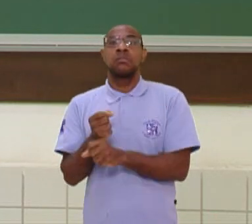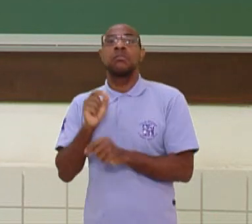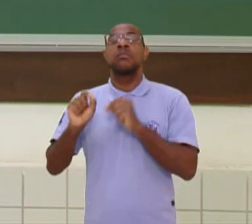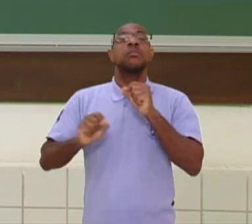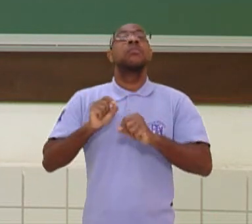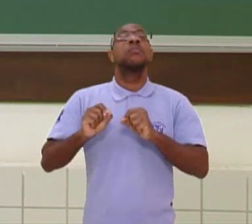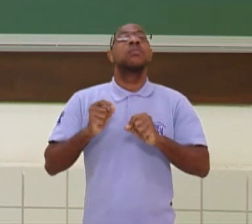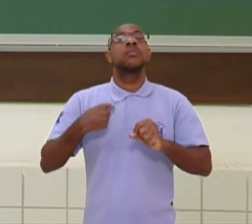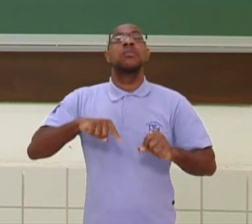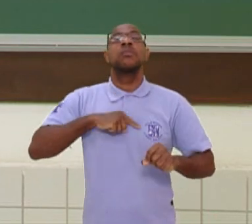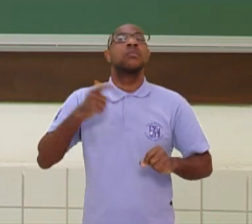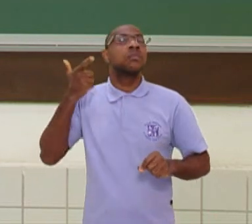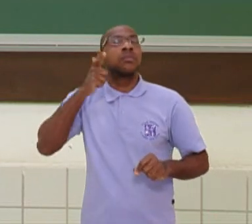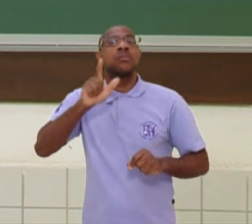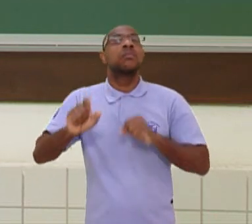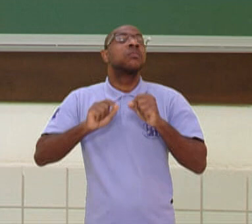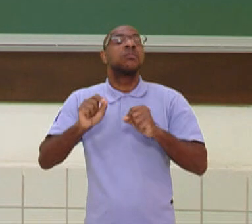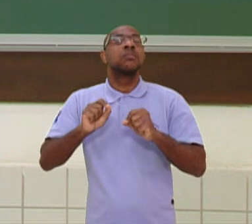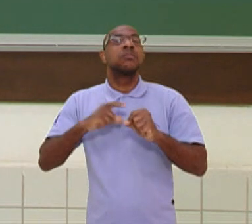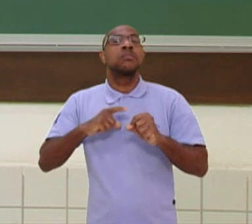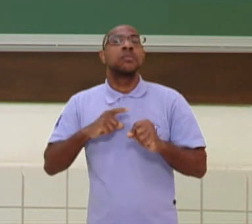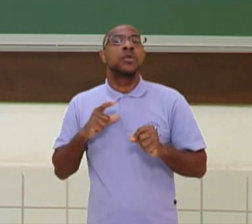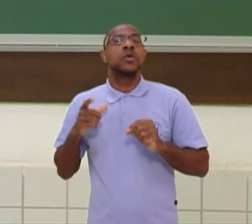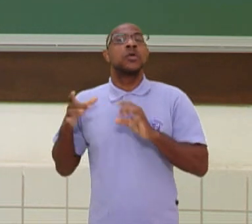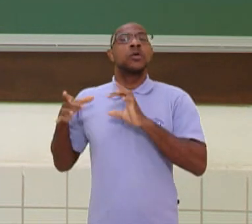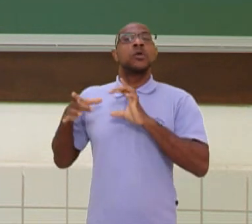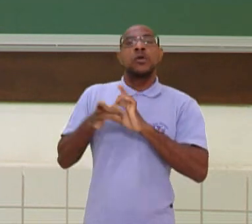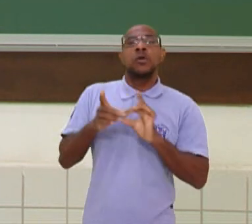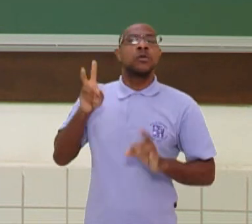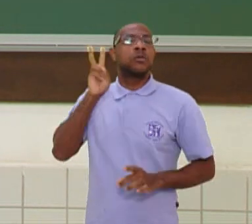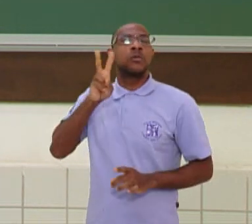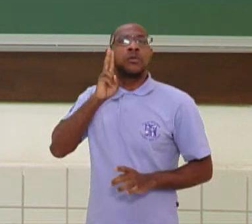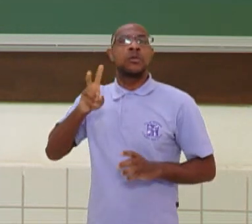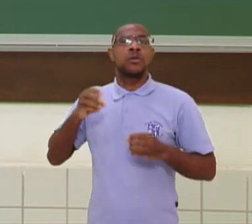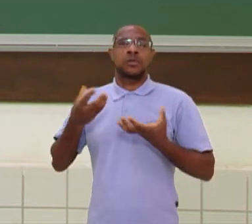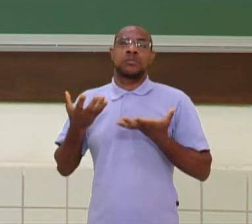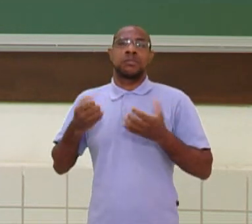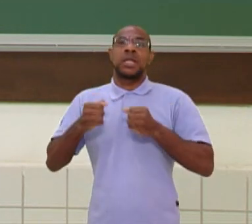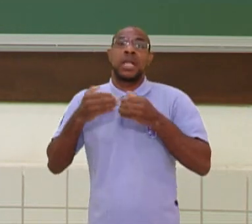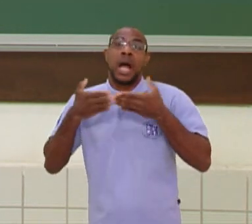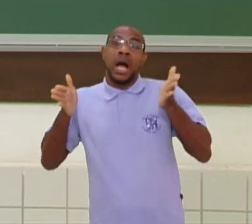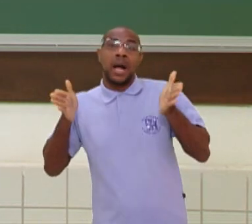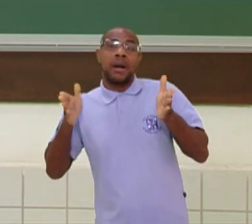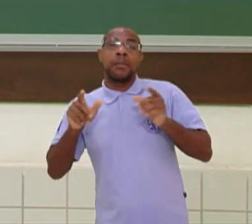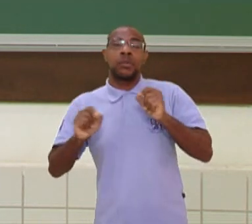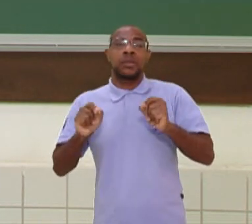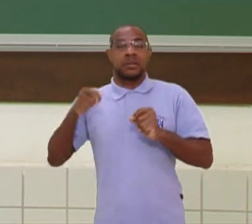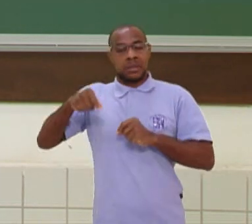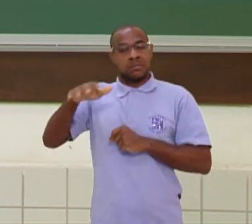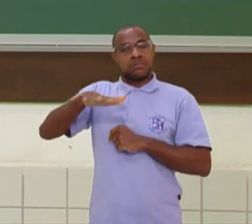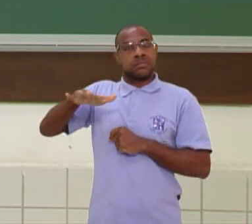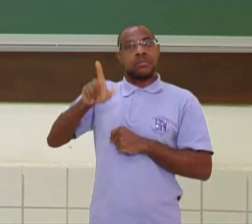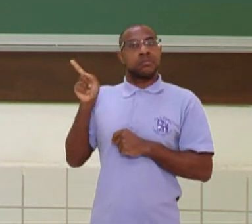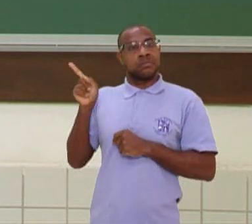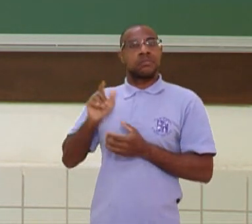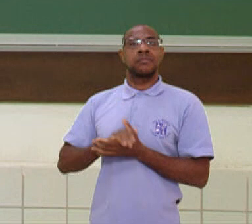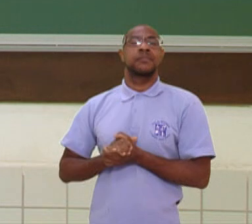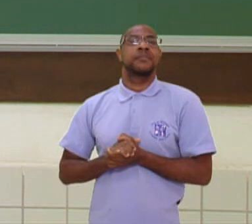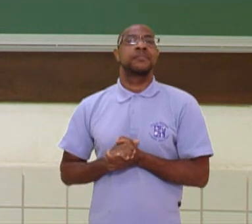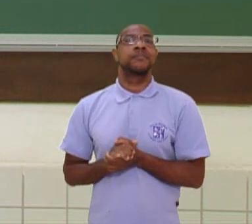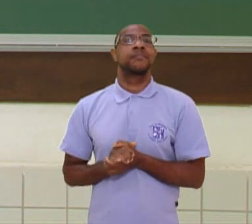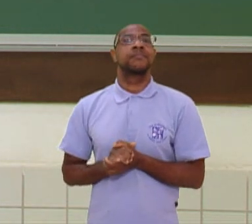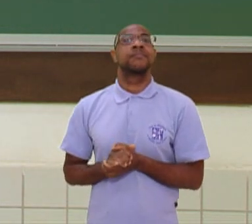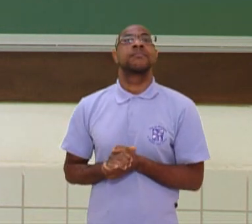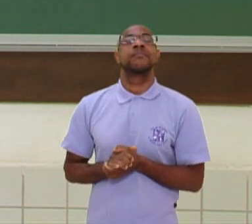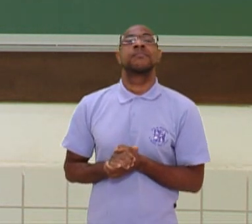aperfeiçoado e que a gente consegue ter aqui um contexto histórico que seja mais abrangente, se vinculou mais assim nessa região do planeta, tá? Então